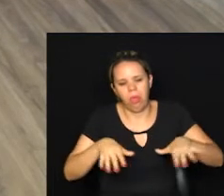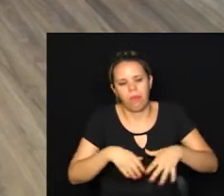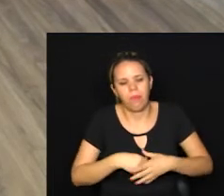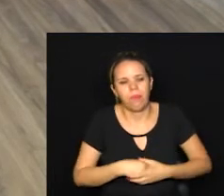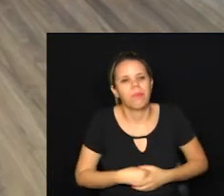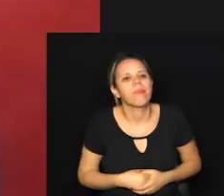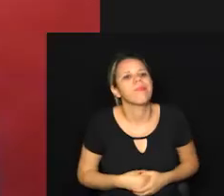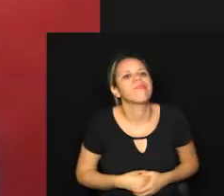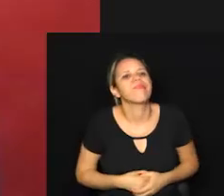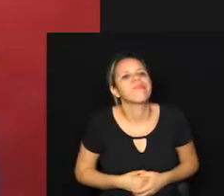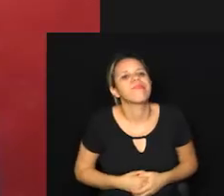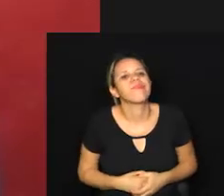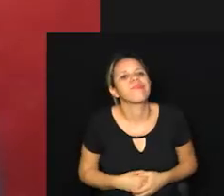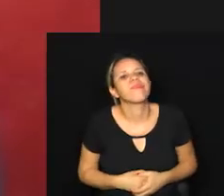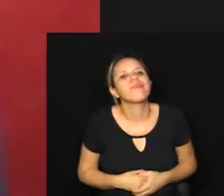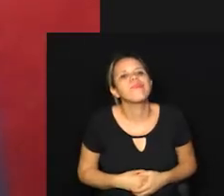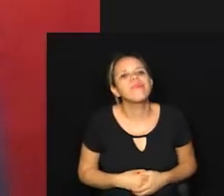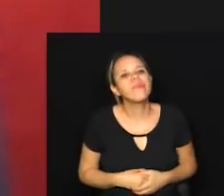Então,